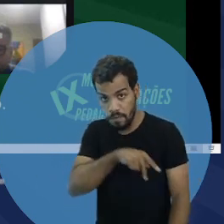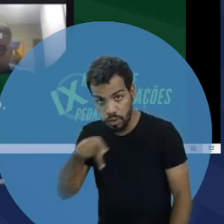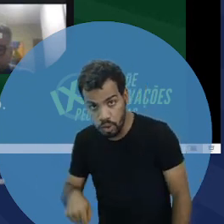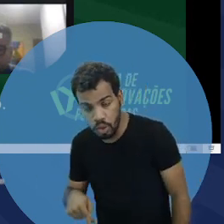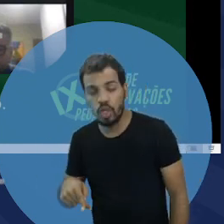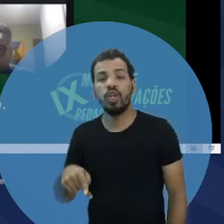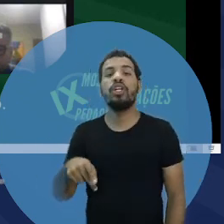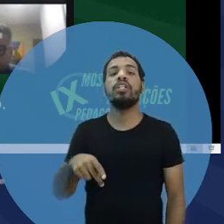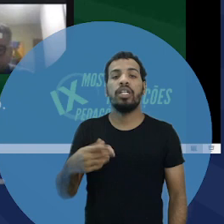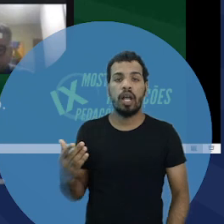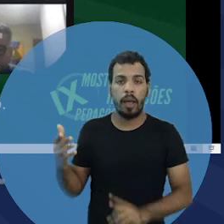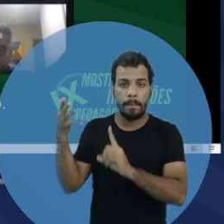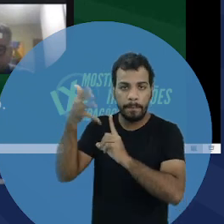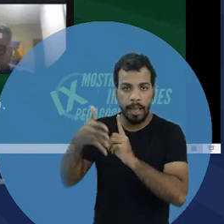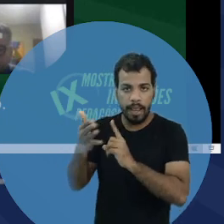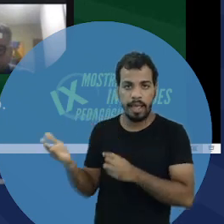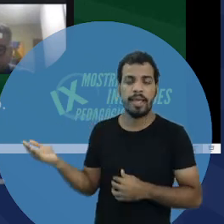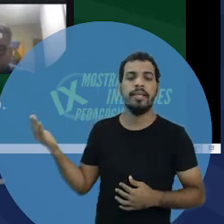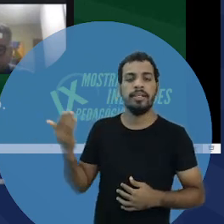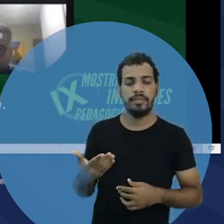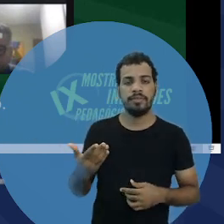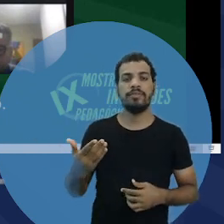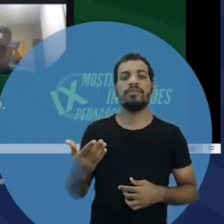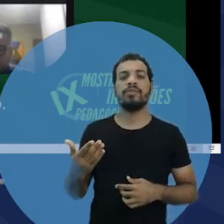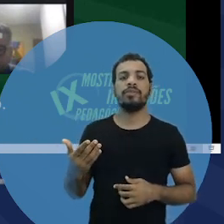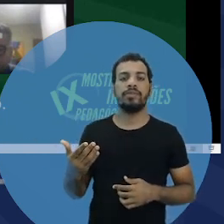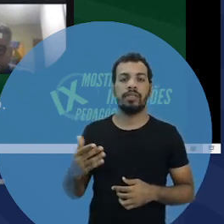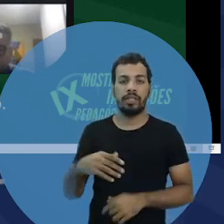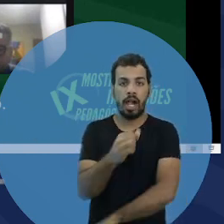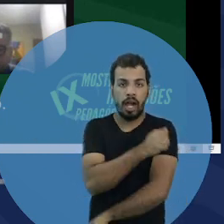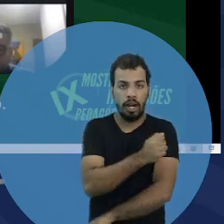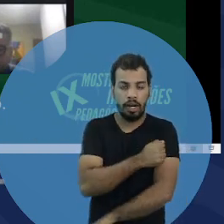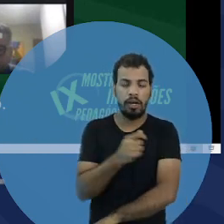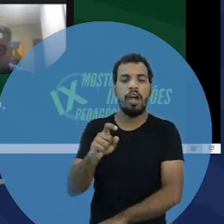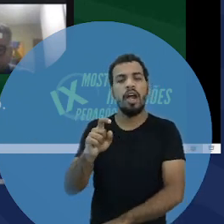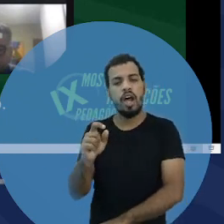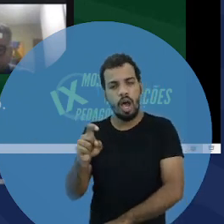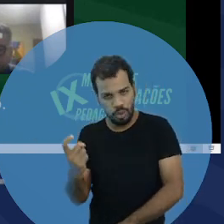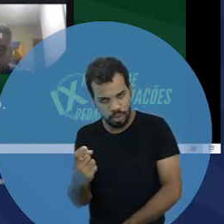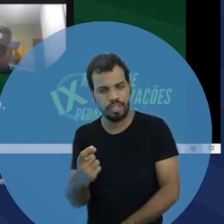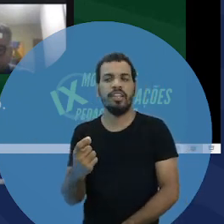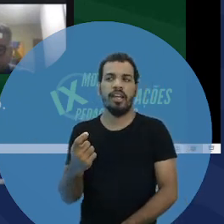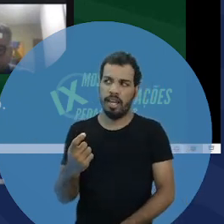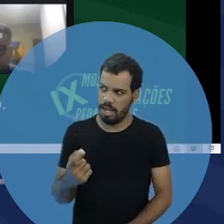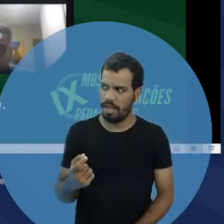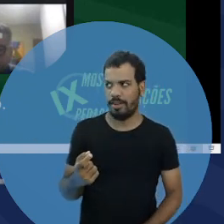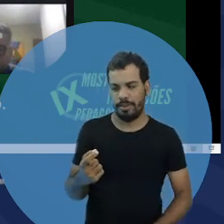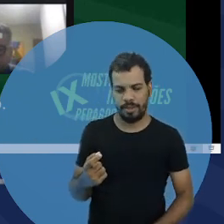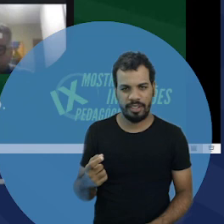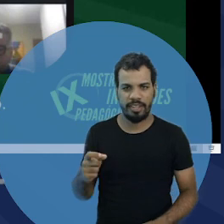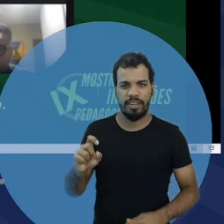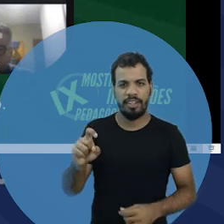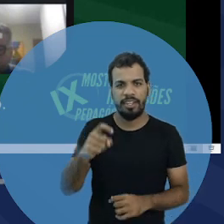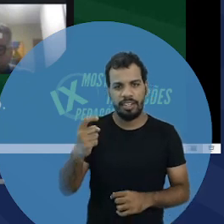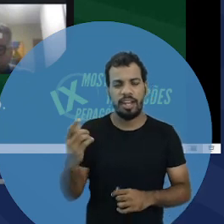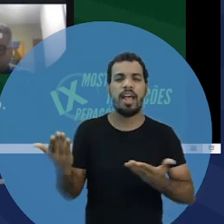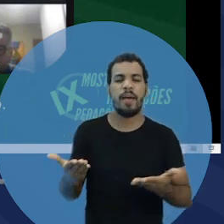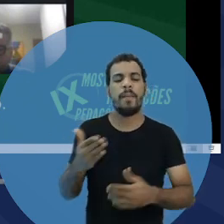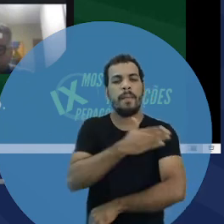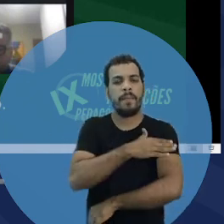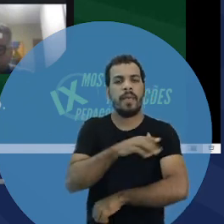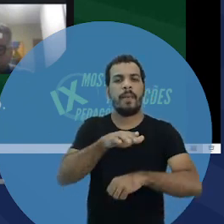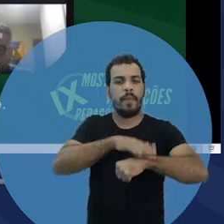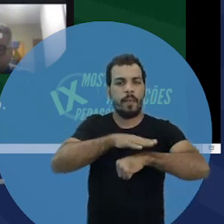palestra, junto com os nossos alunos e ex-alunos também, que é uma parte importante para que a gente debata